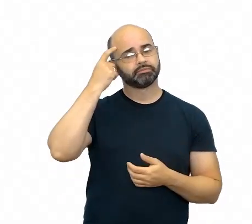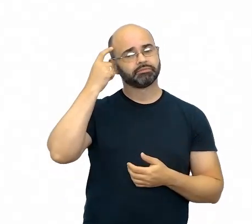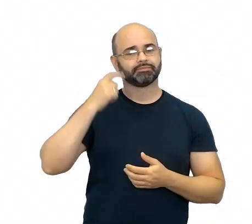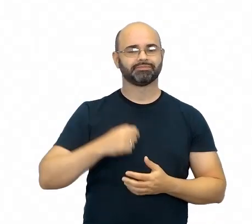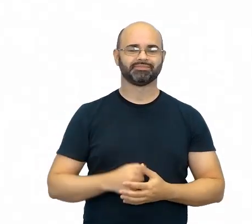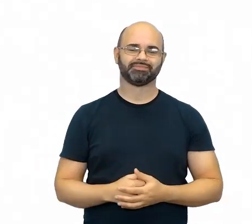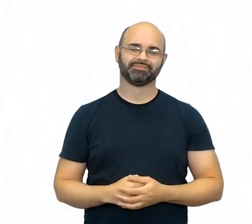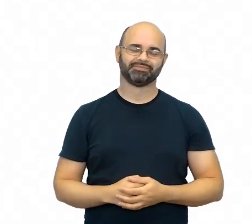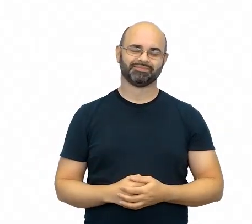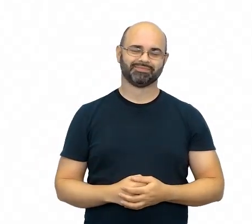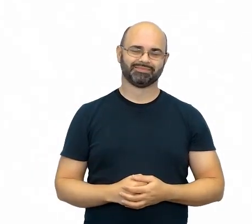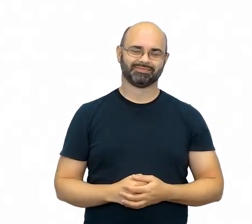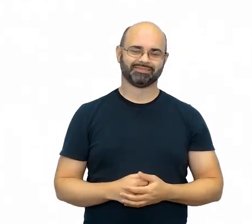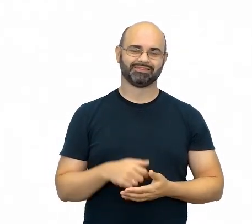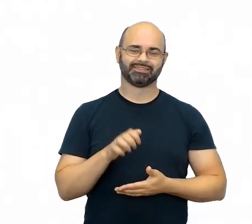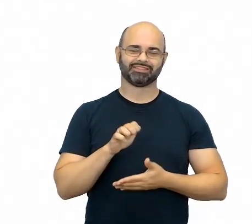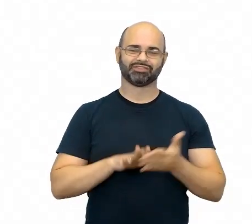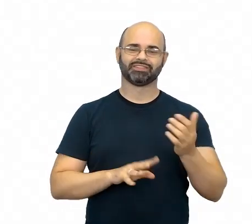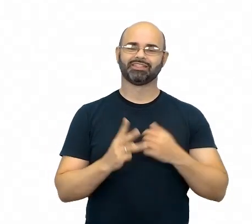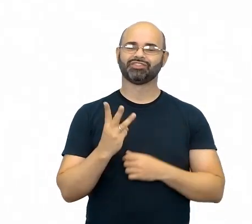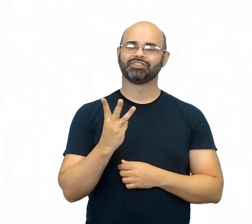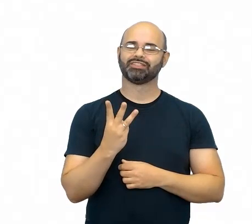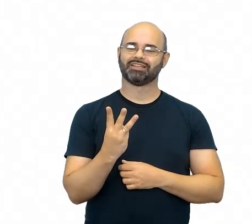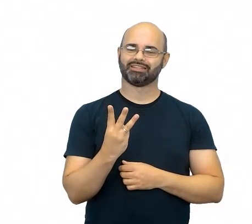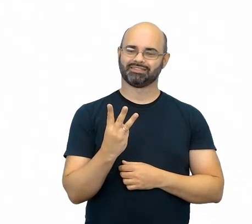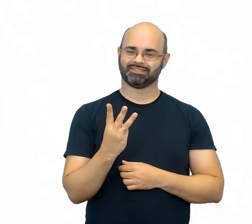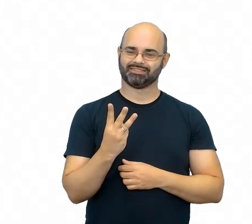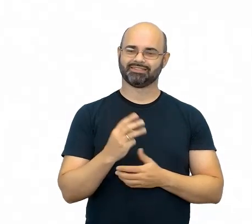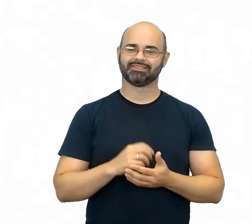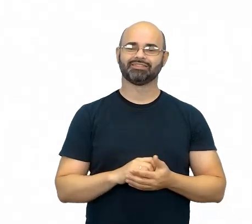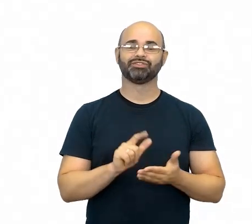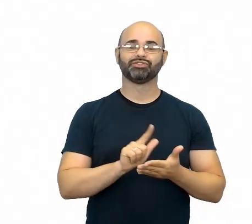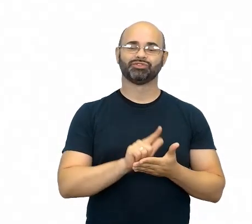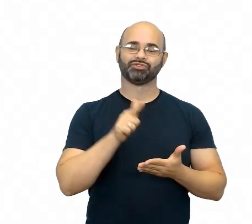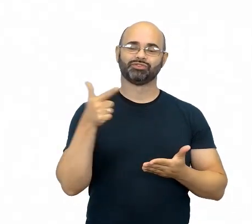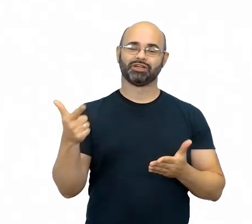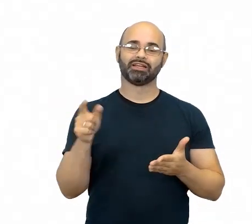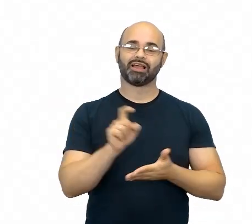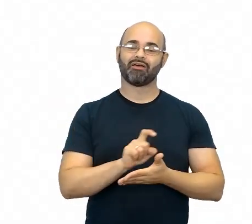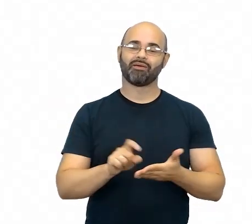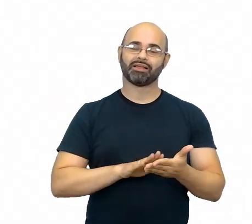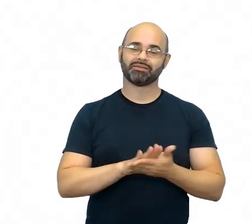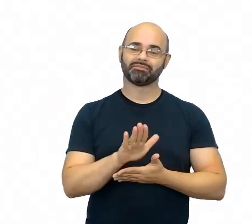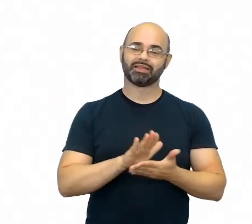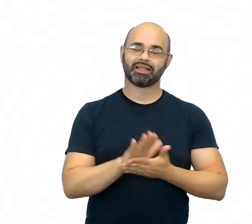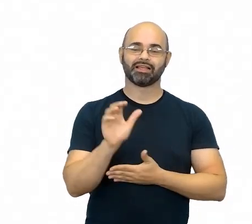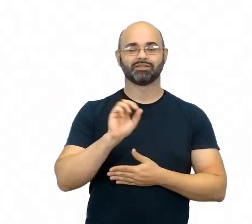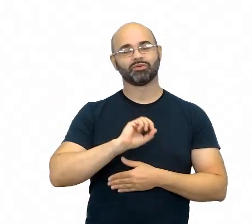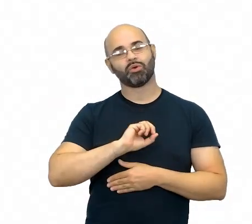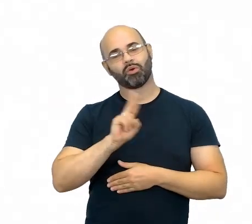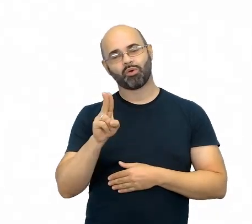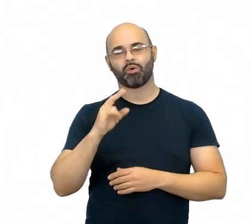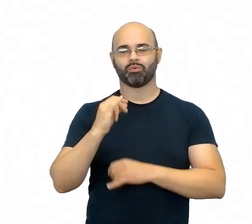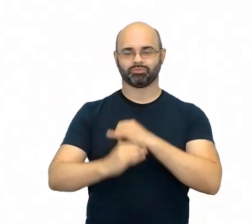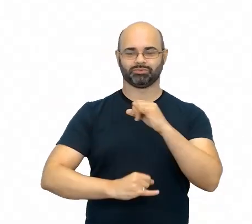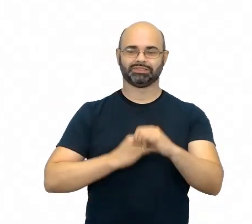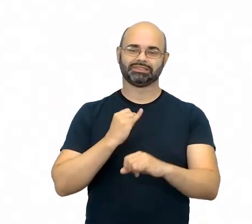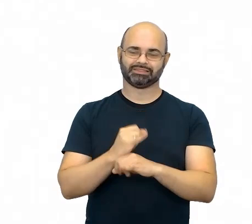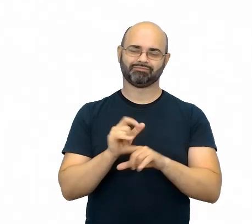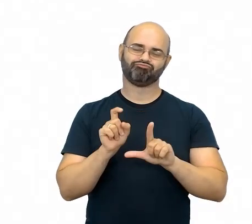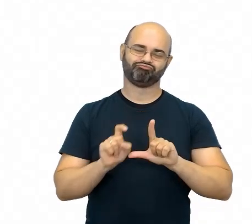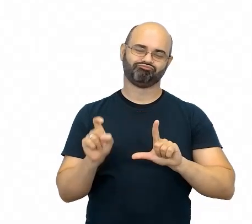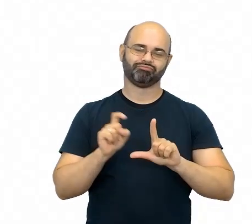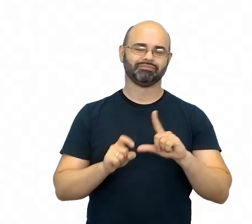Na atividade 3, que é elencar jornais impressos e online que conhecem, também